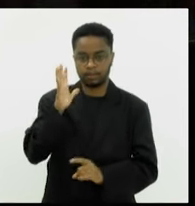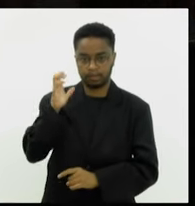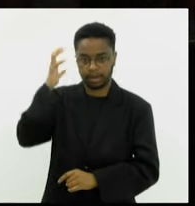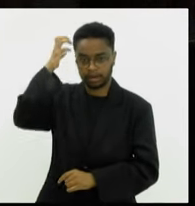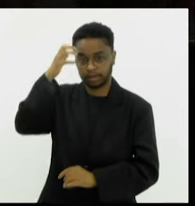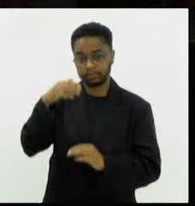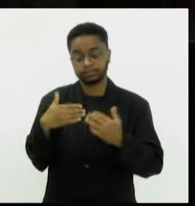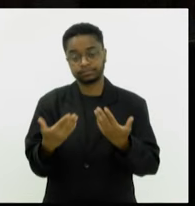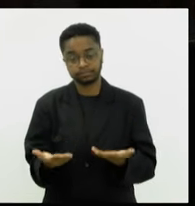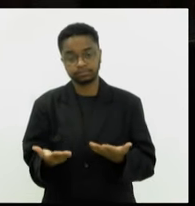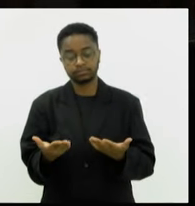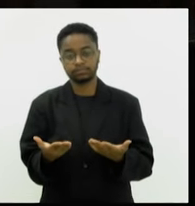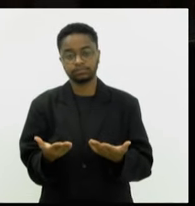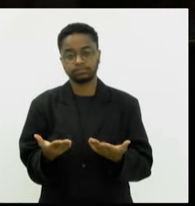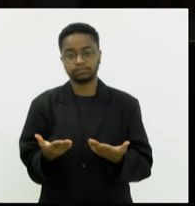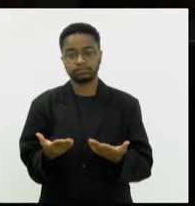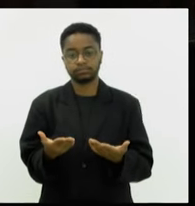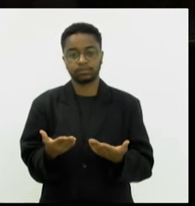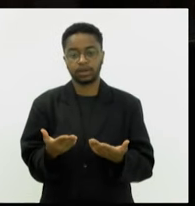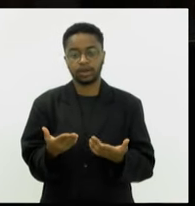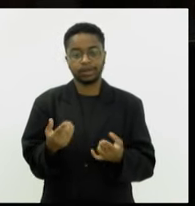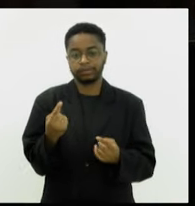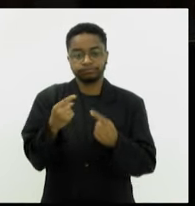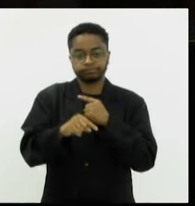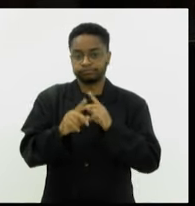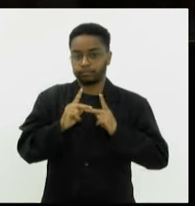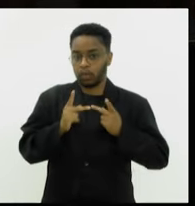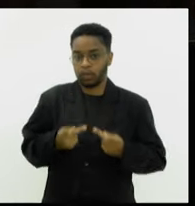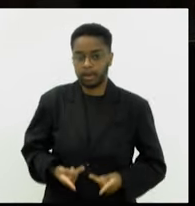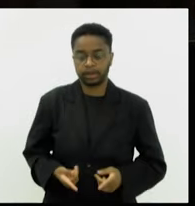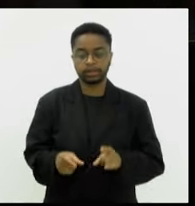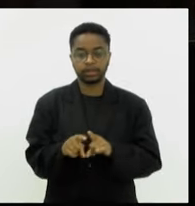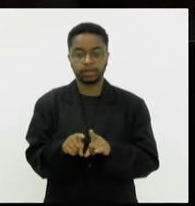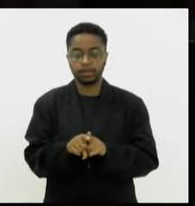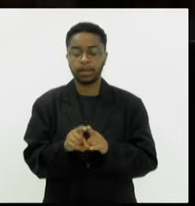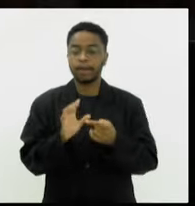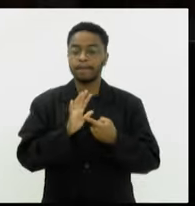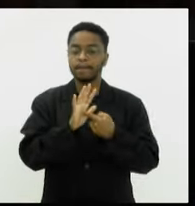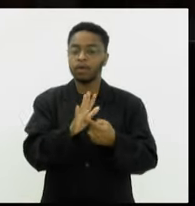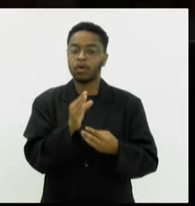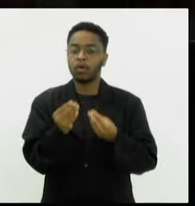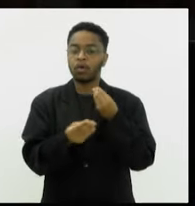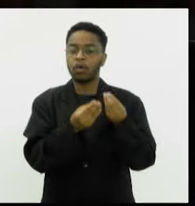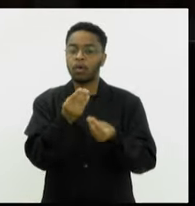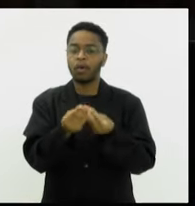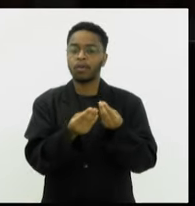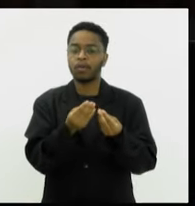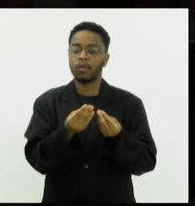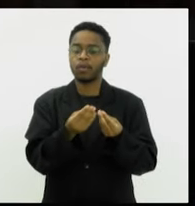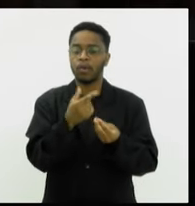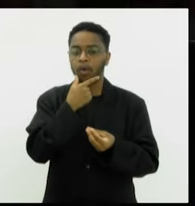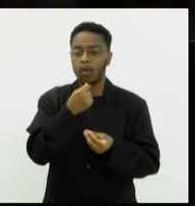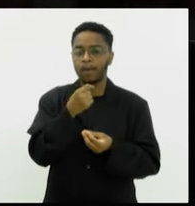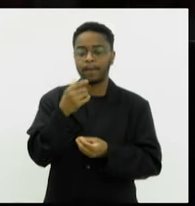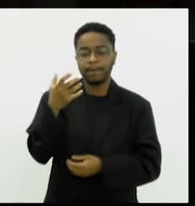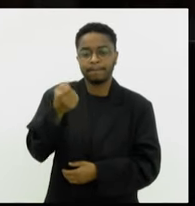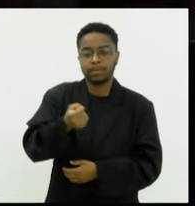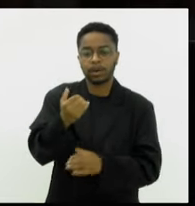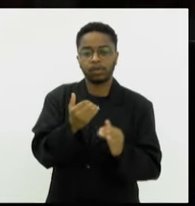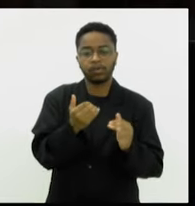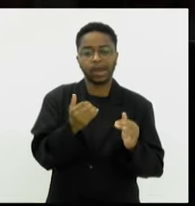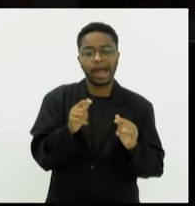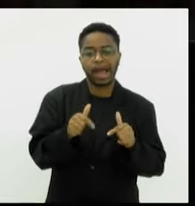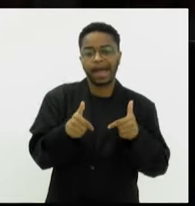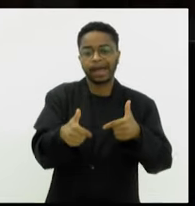é simplesmente desumano, mas também remonta à sordidez dos homens brancos quando tem que atingir mulheres pretas,